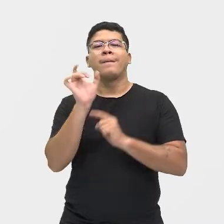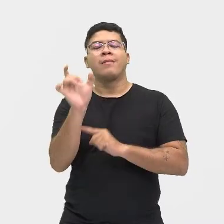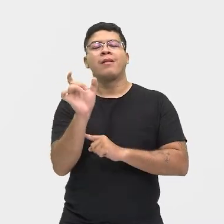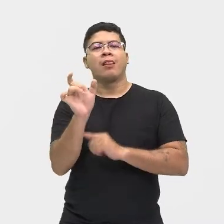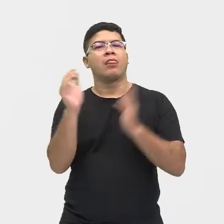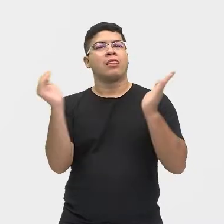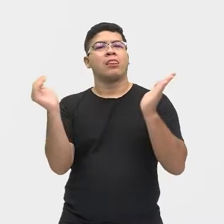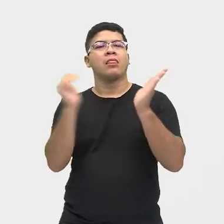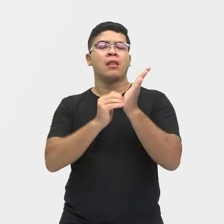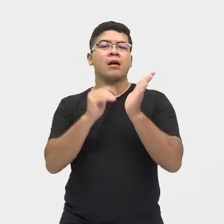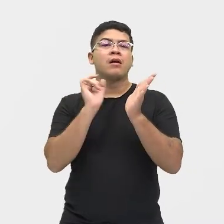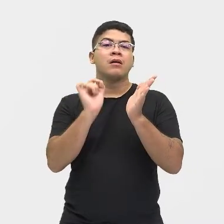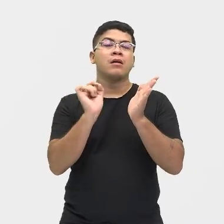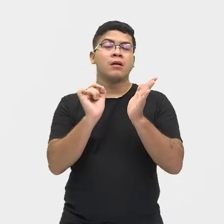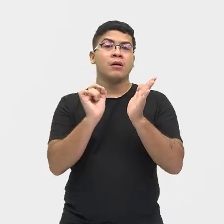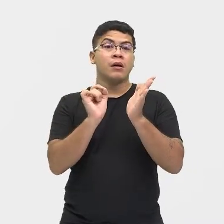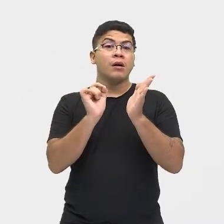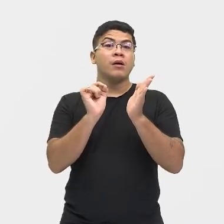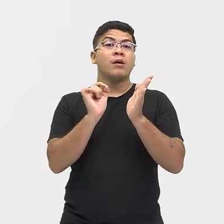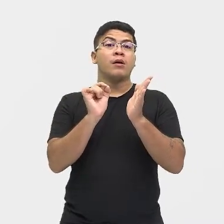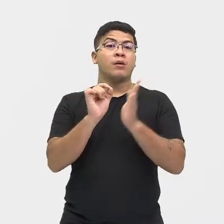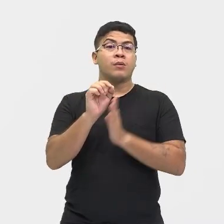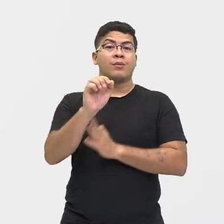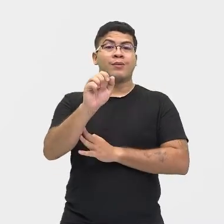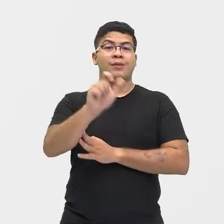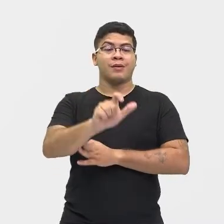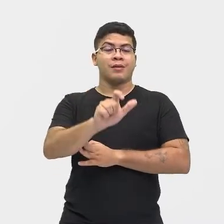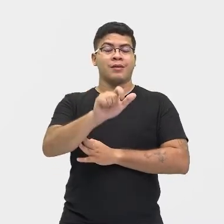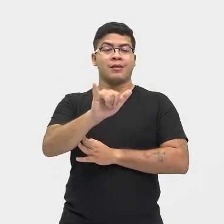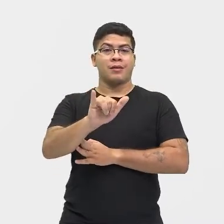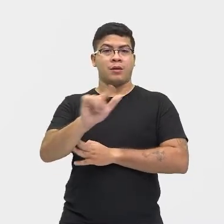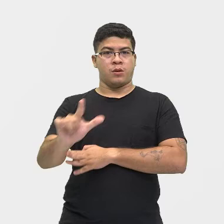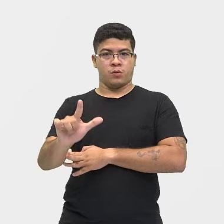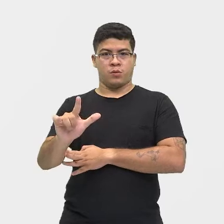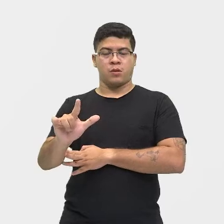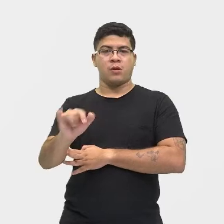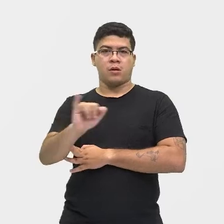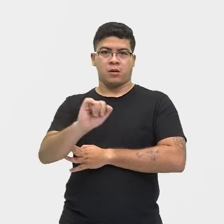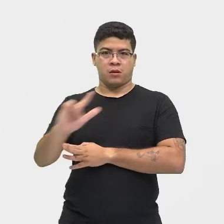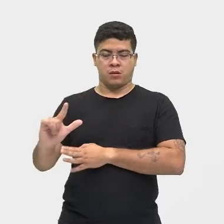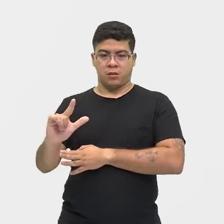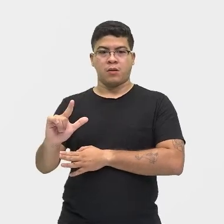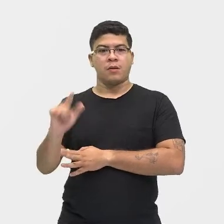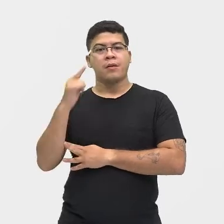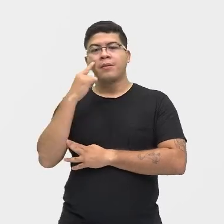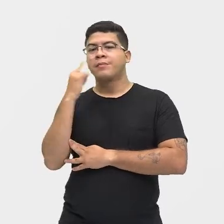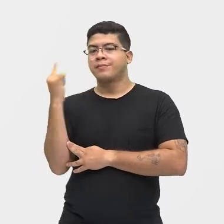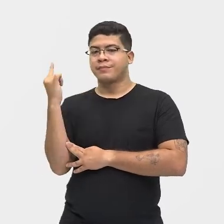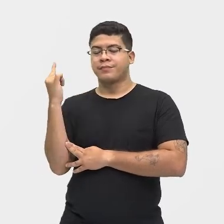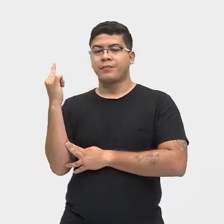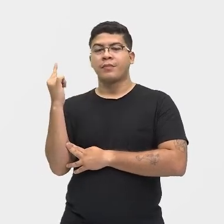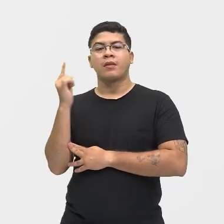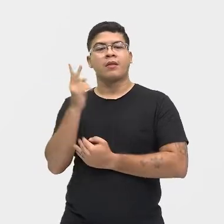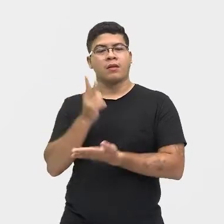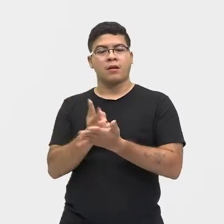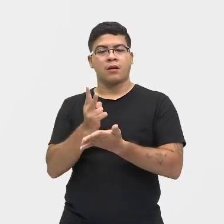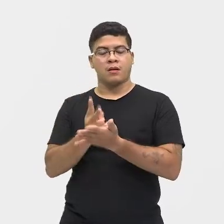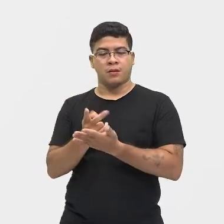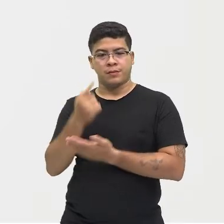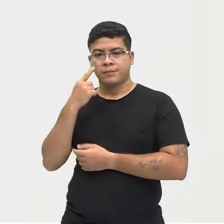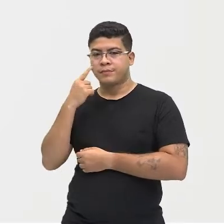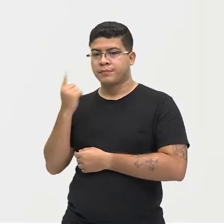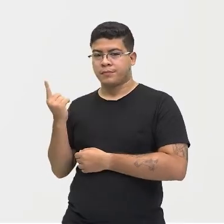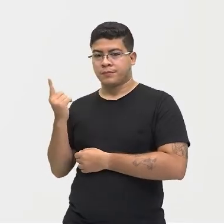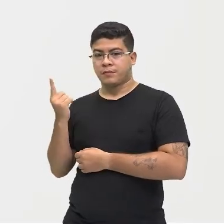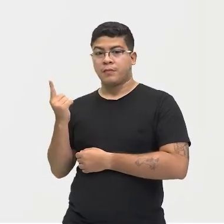ó, já está até destacado. Esse daqui é o radical metil. E esse daqui é